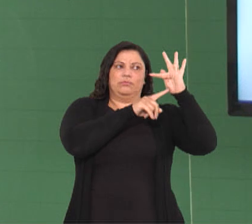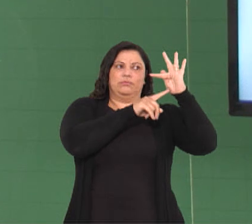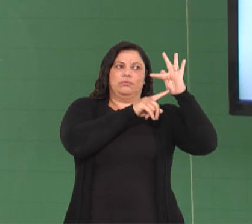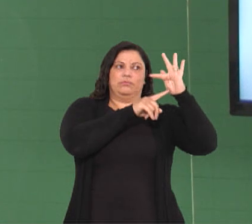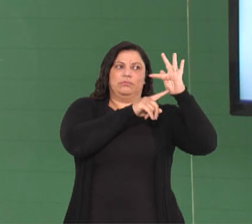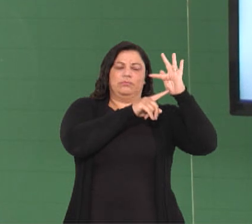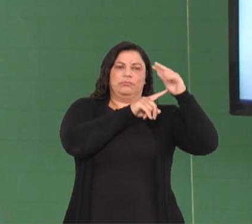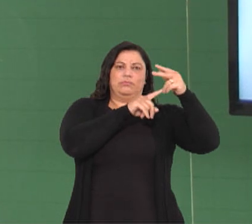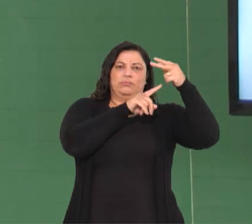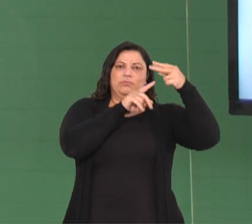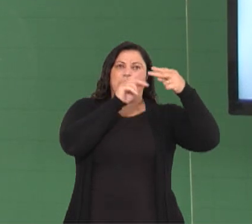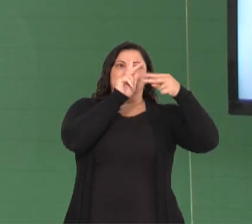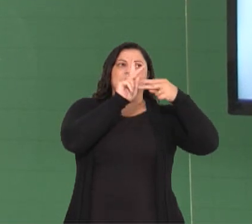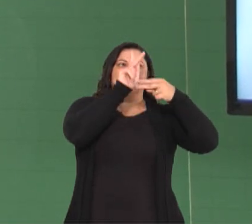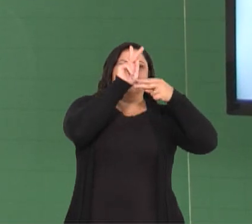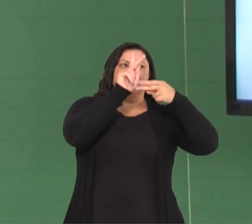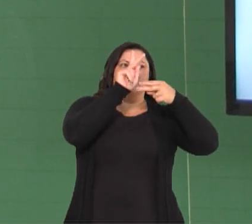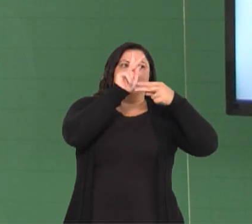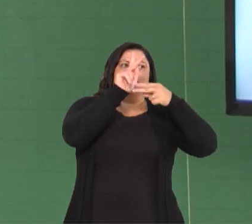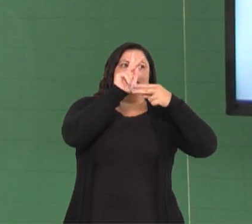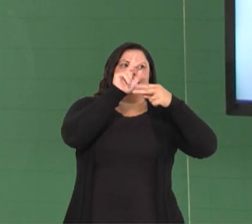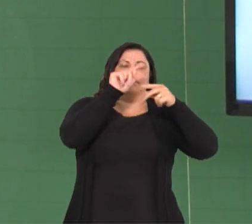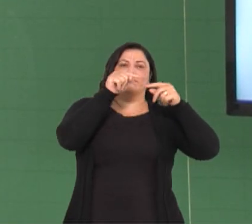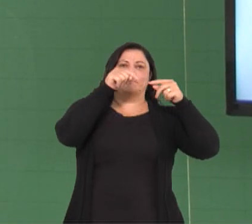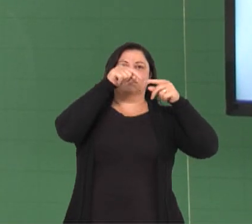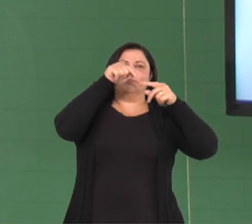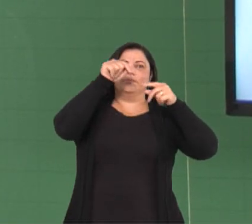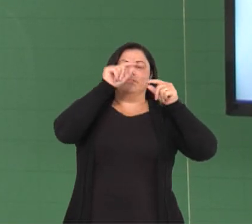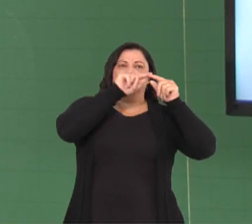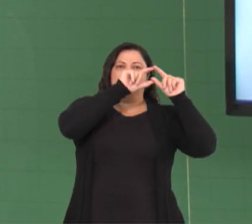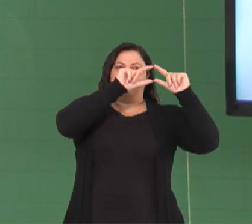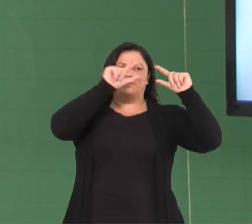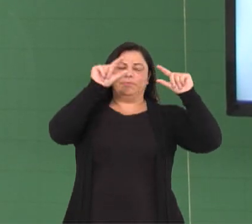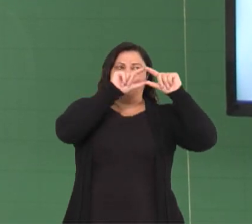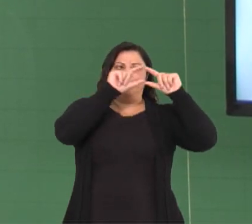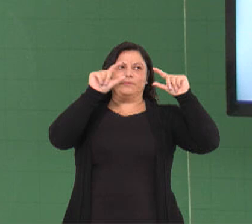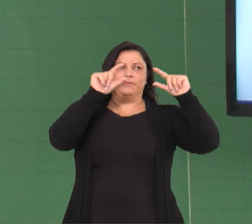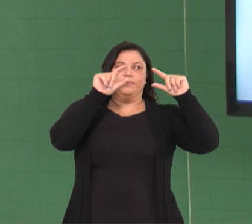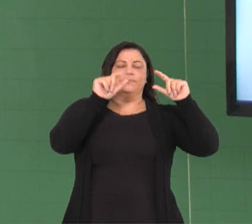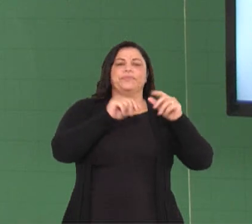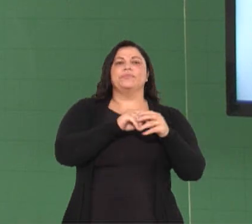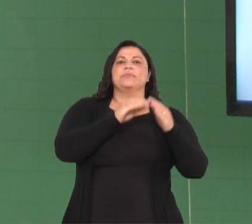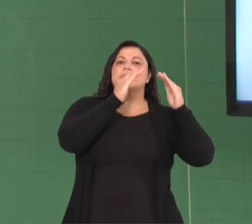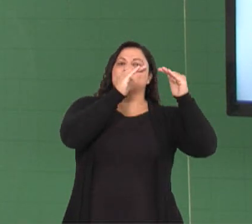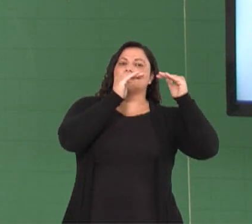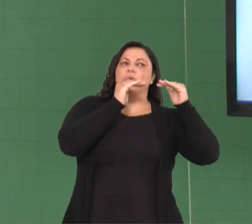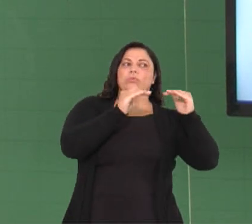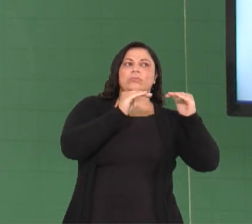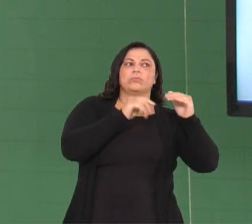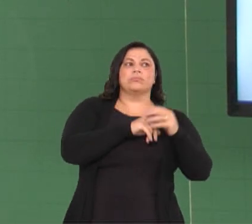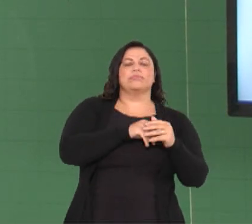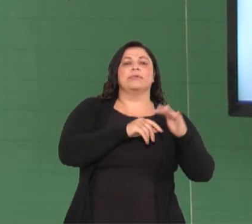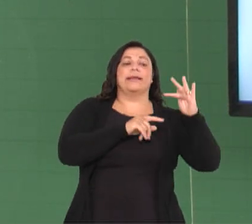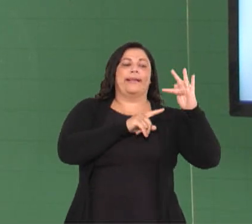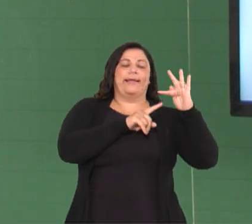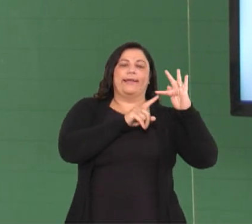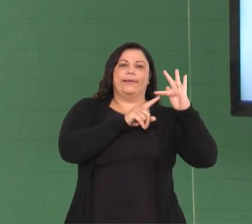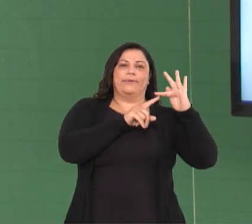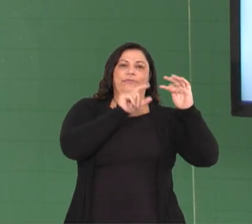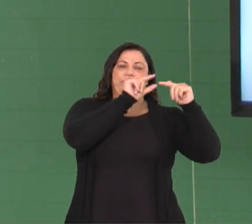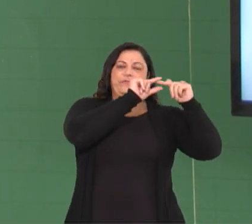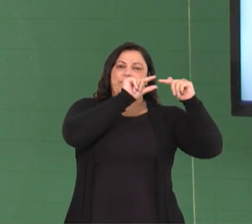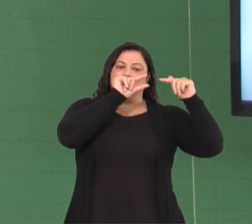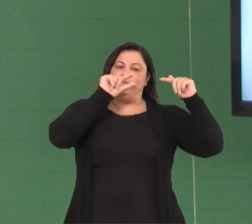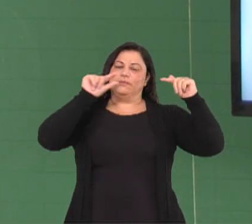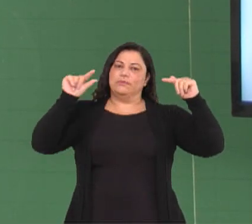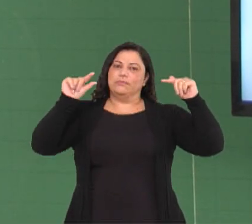10 a nona, 2 vezes 10 elevado a menos 6, 2 vezes 10 elevado a menos 6, 0,5 ao quadrado. A gente cai aqui